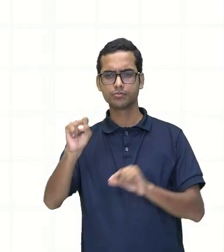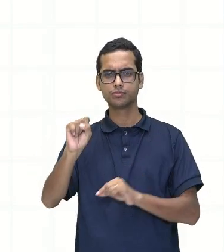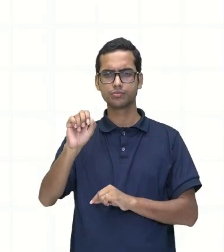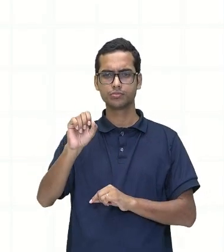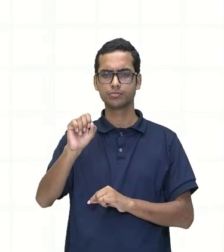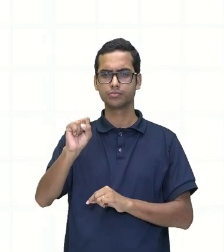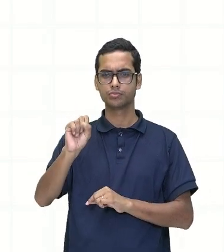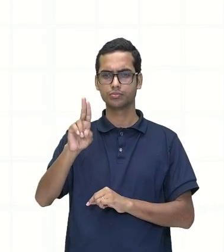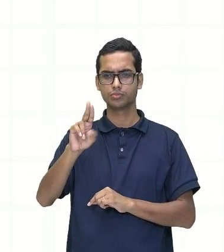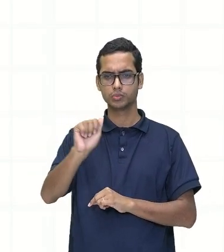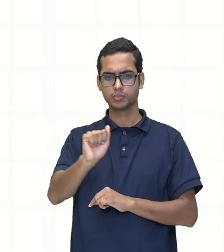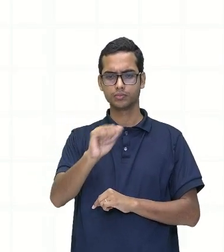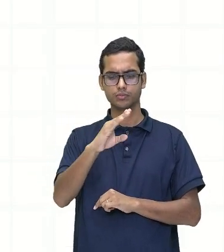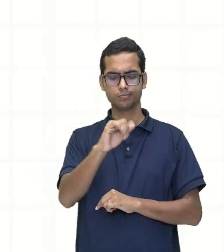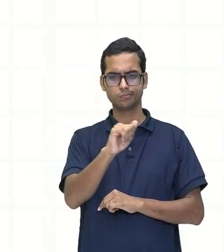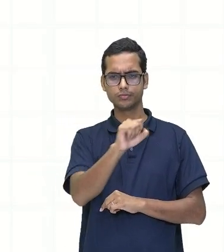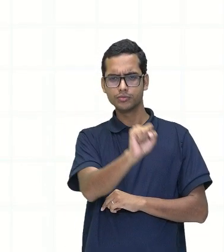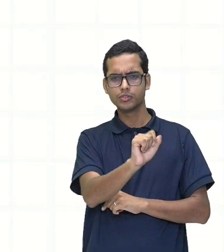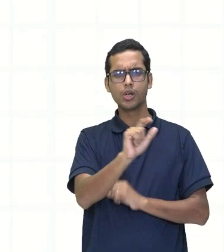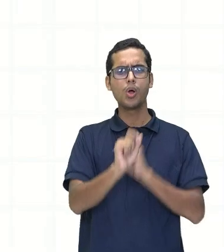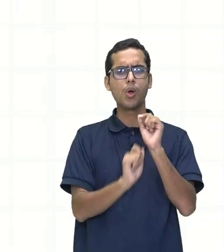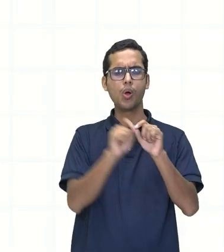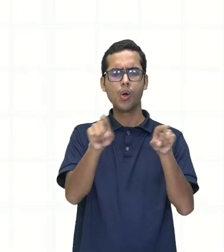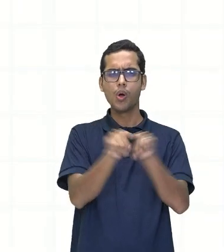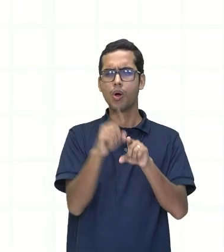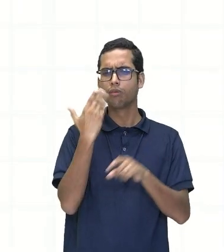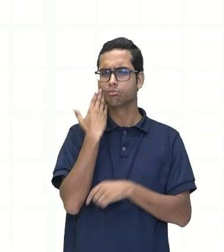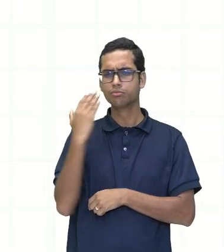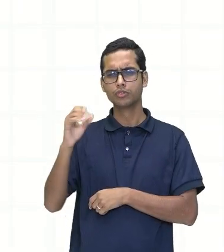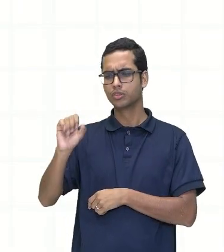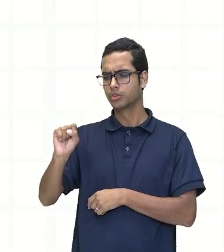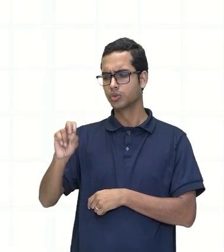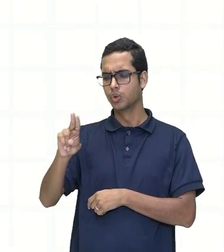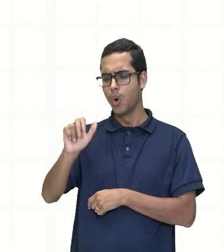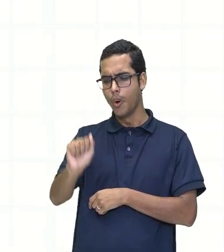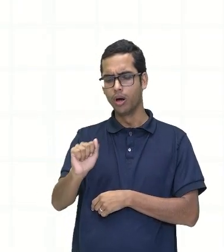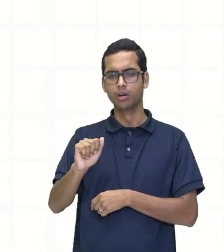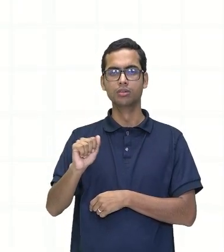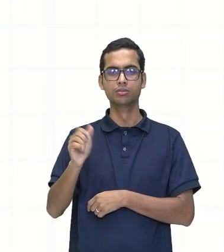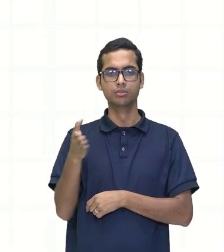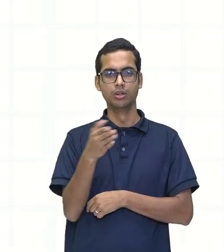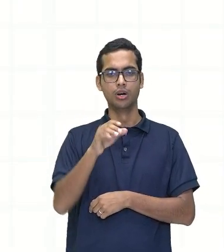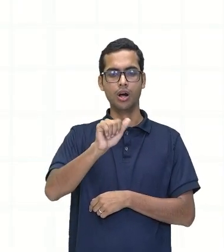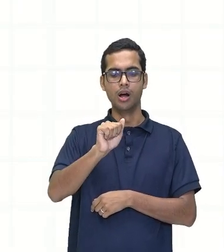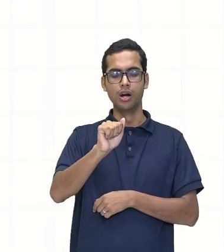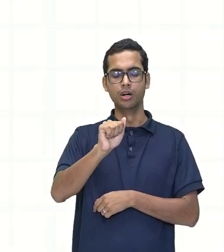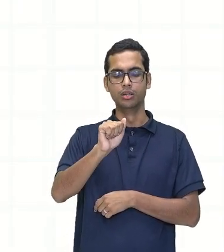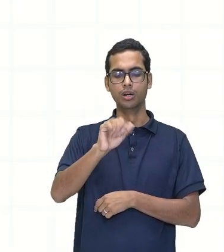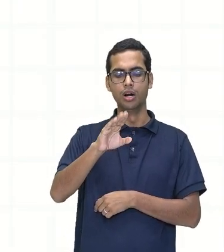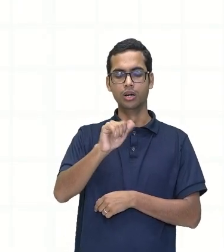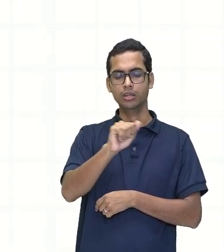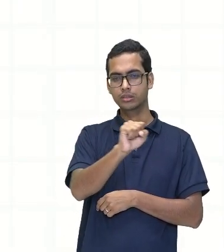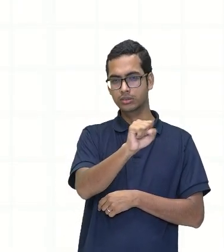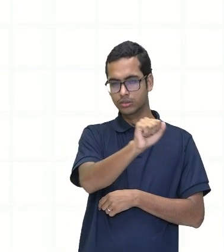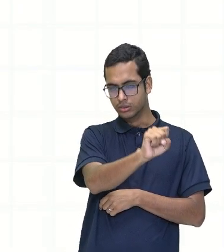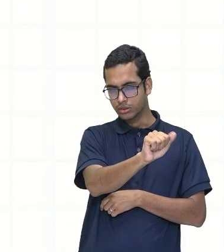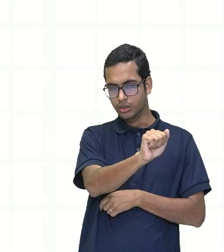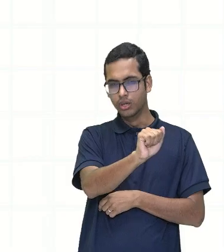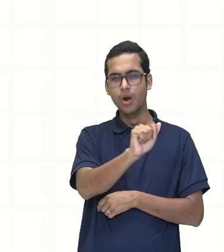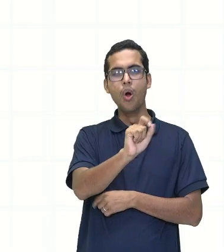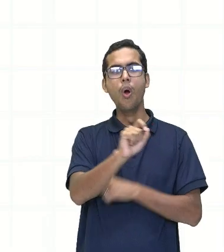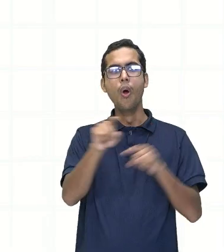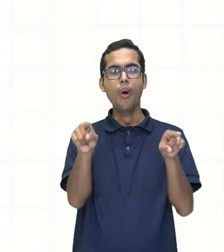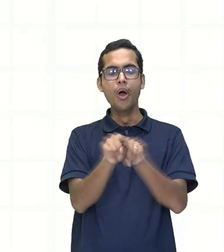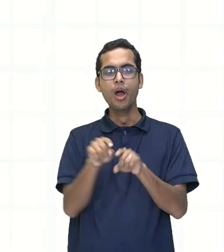sua casa. Quando ele utiliza na sua casa, percebam que sua é um pronome,